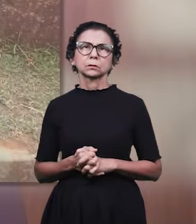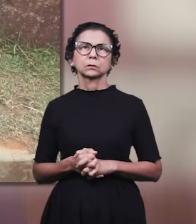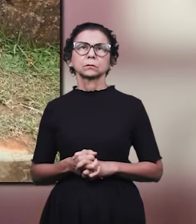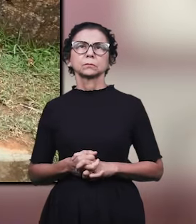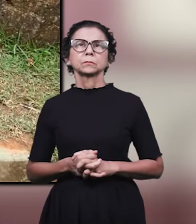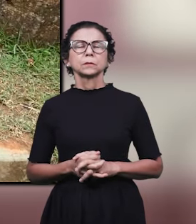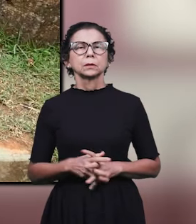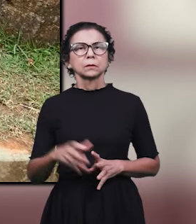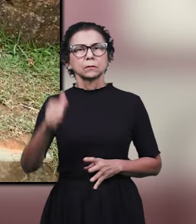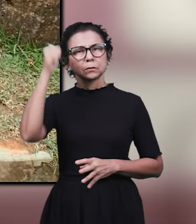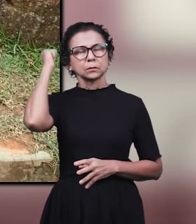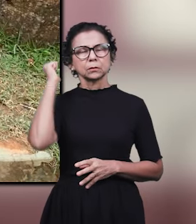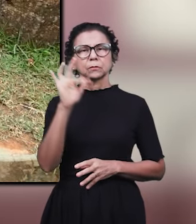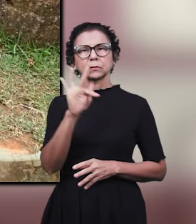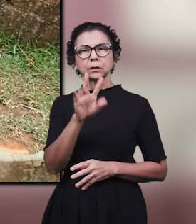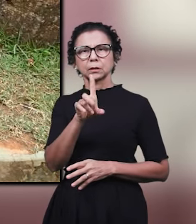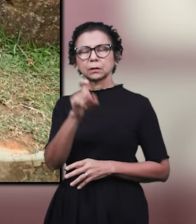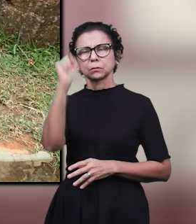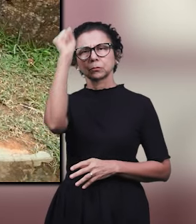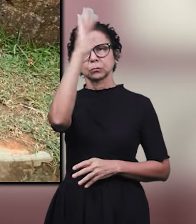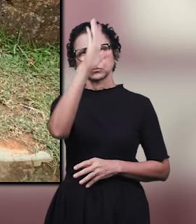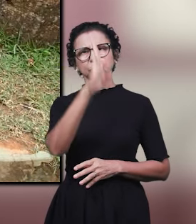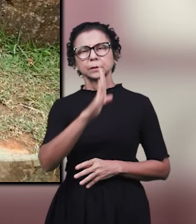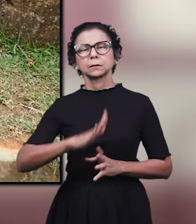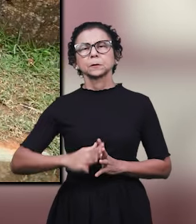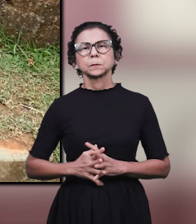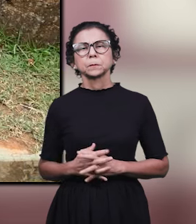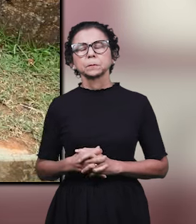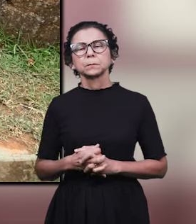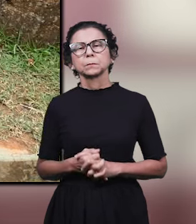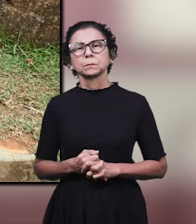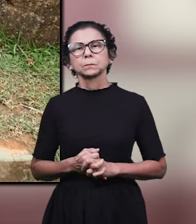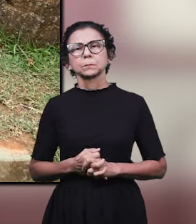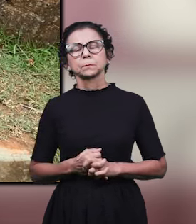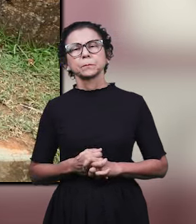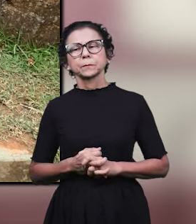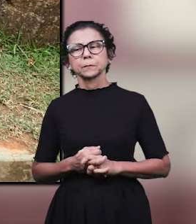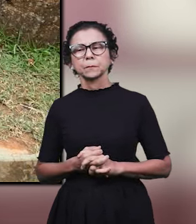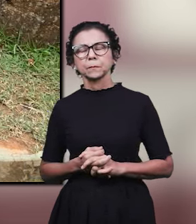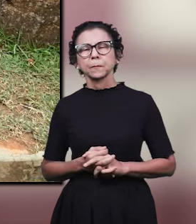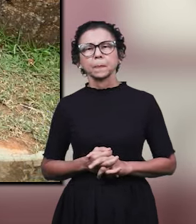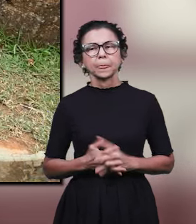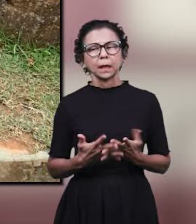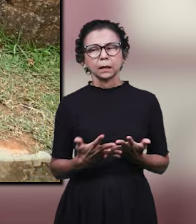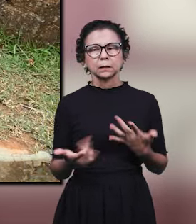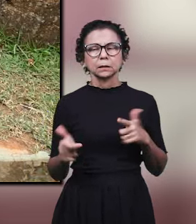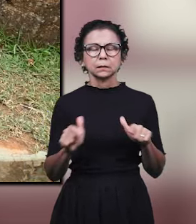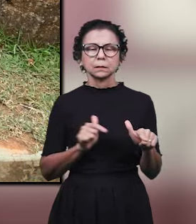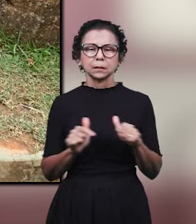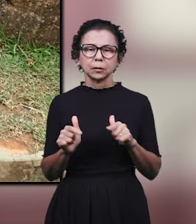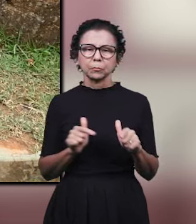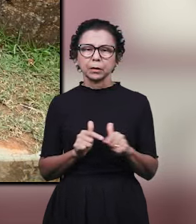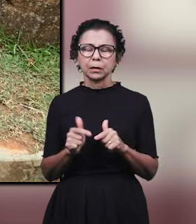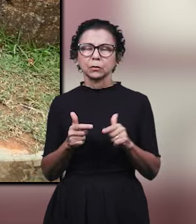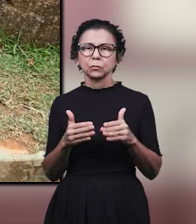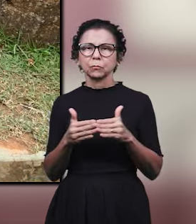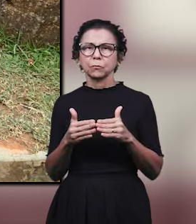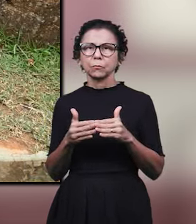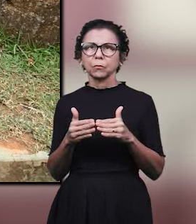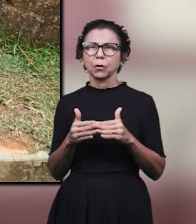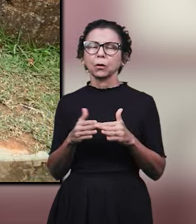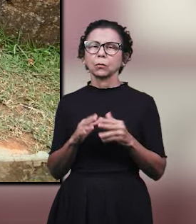os vestibulares federais do Brasil. E estamos fazendo esse trabalho porque encontramos